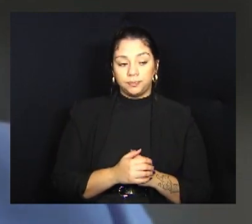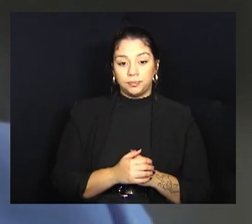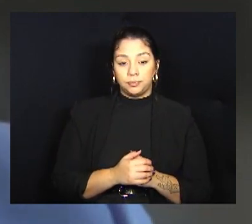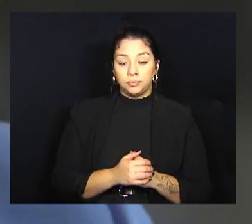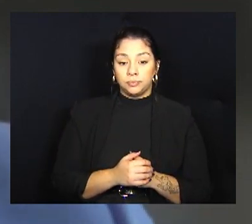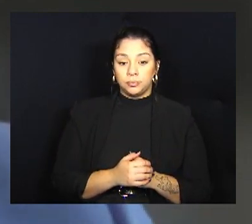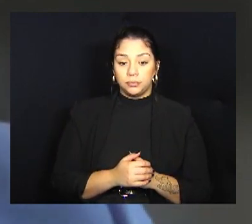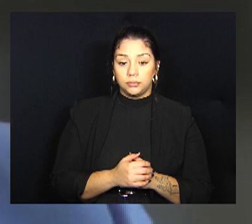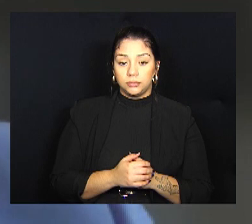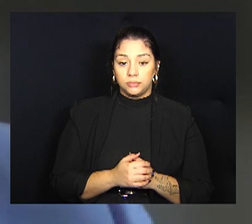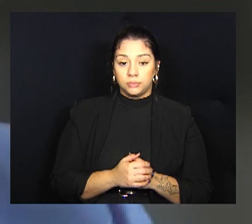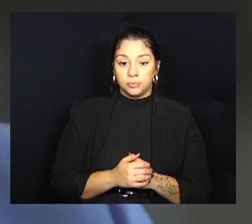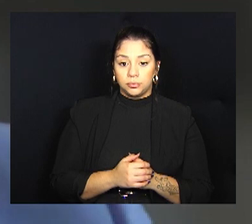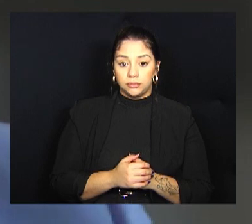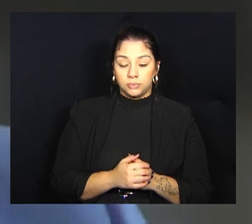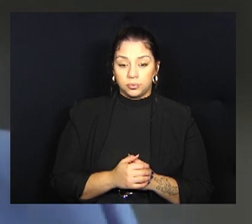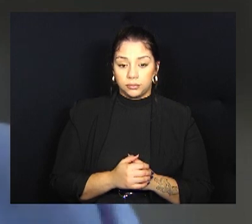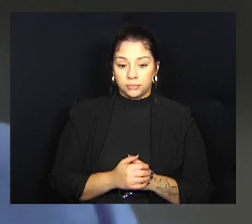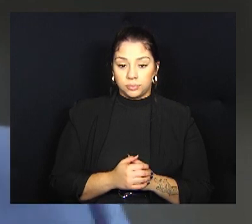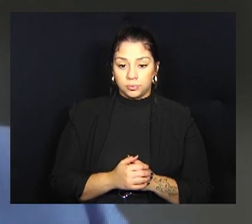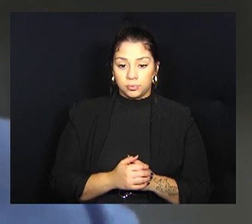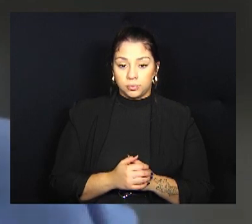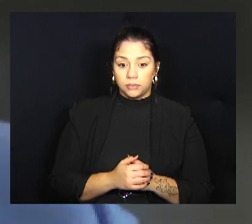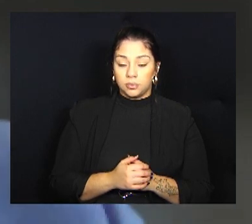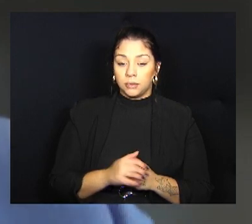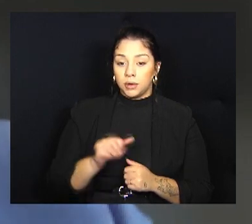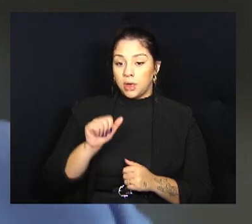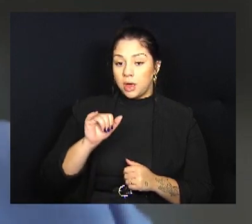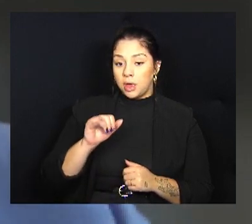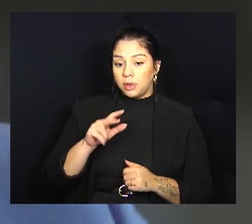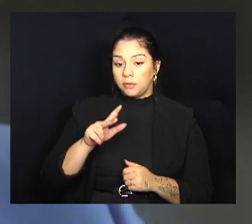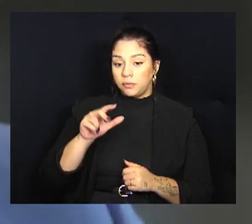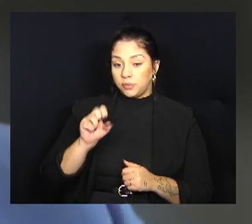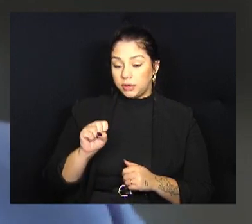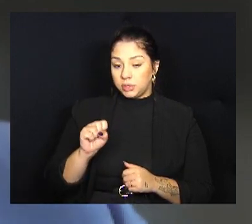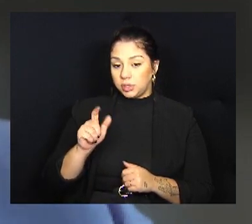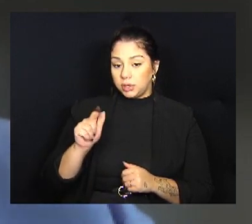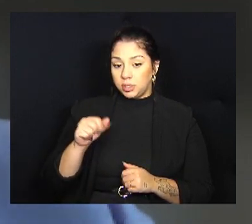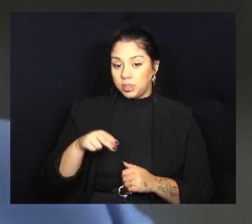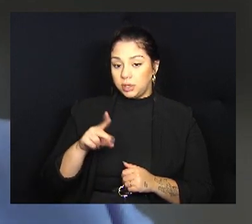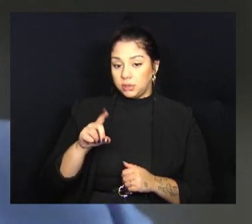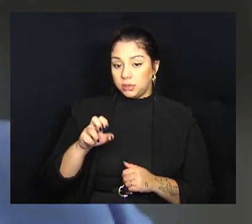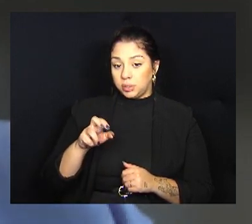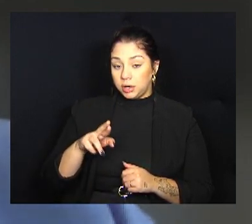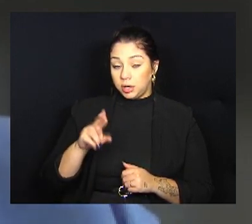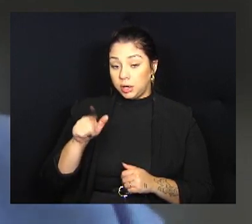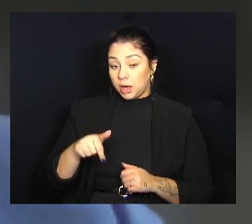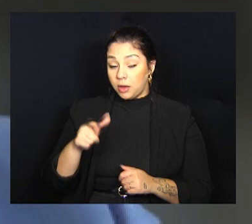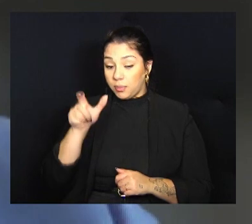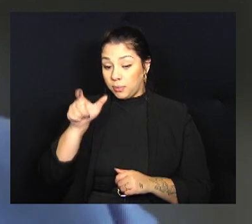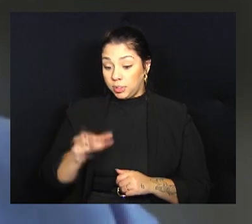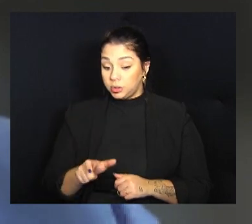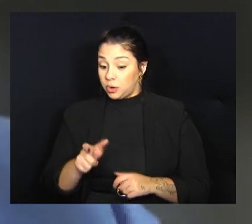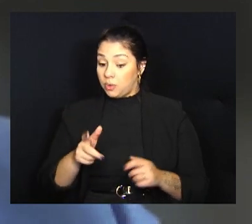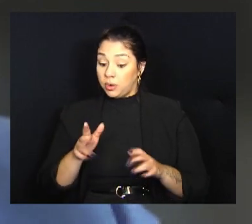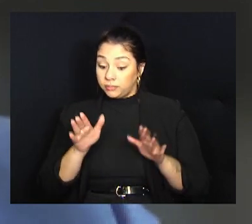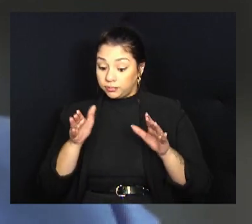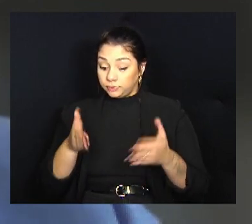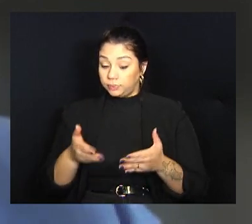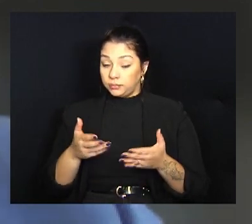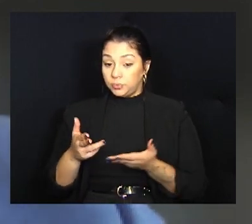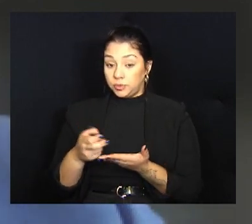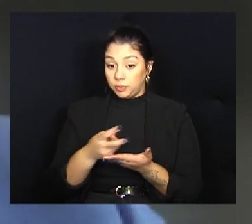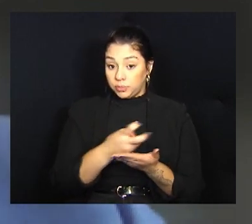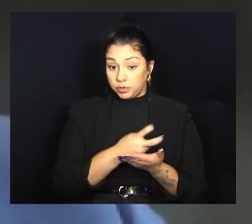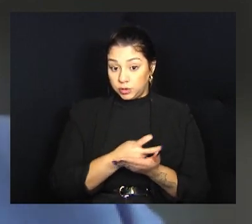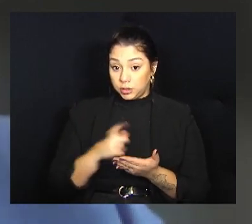minhas palavras as palavras do Ives Gandra, que recentemente é um tributarista de renome, que recentemente comentou a